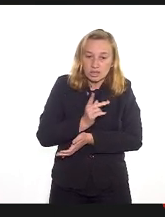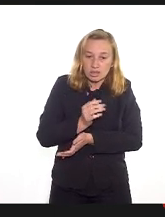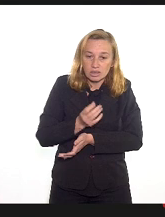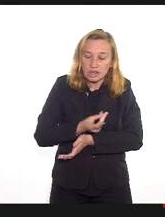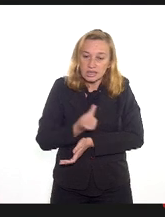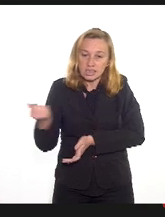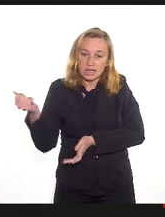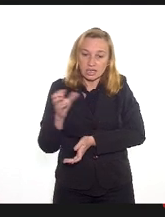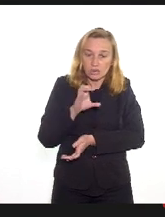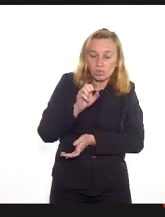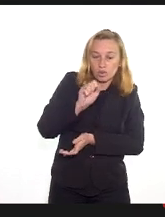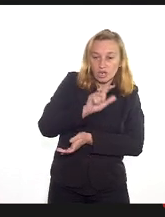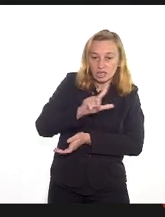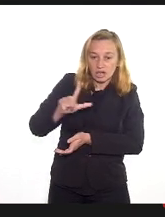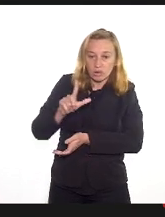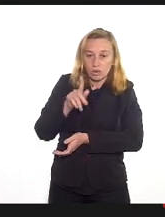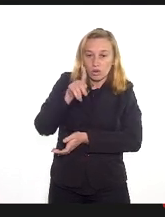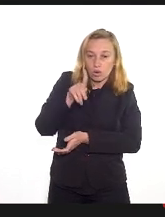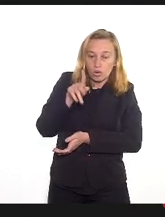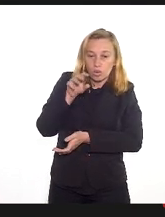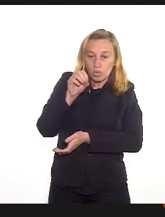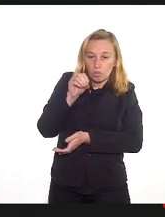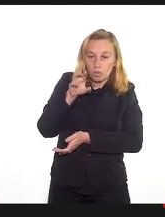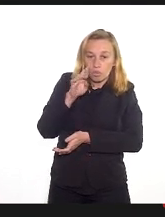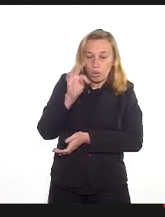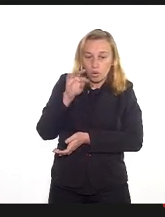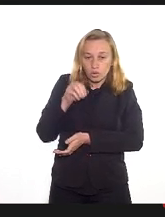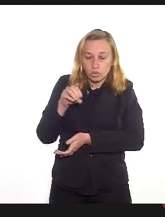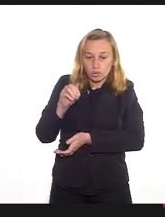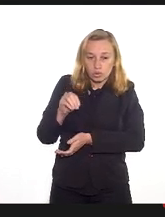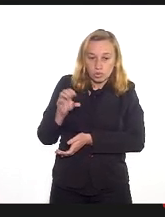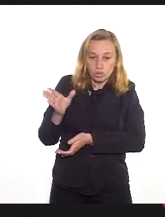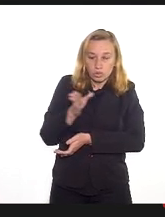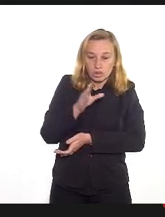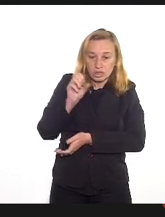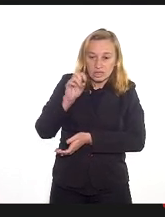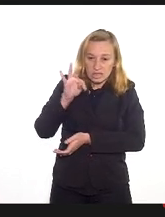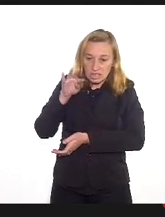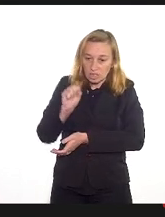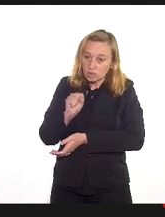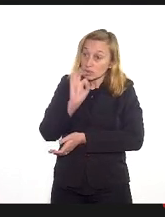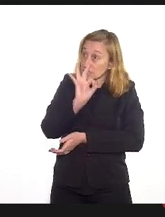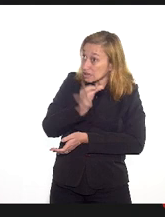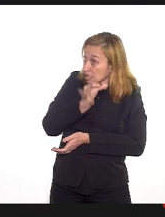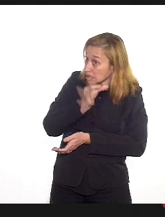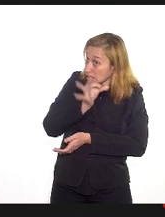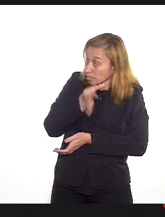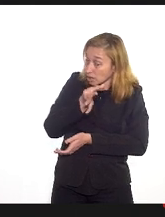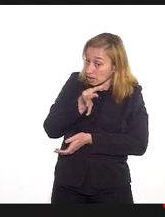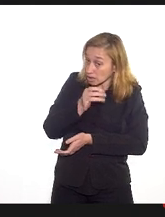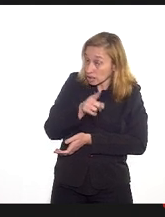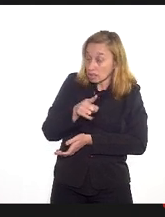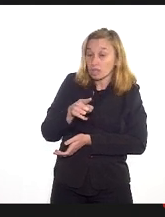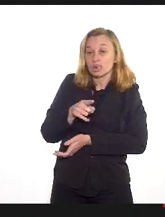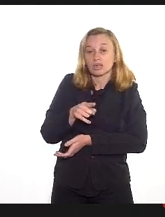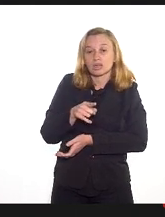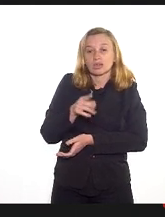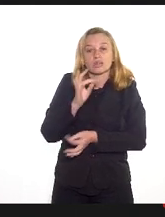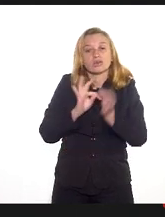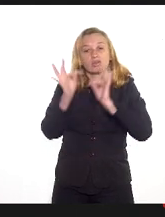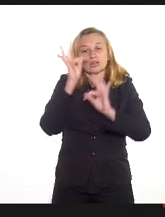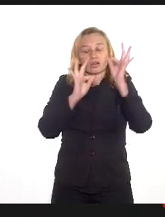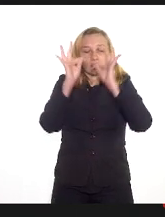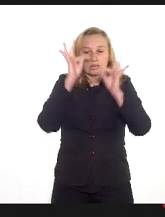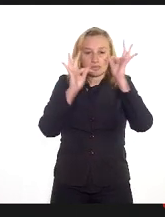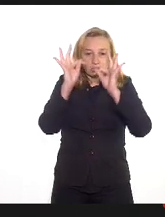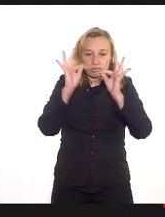canal do Porto de Santos, e talvez não, certamente, com essa tecnologia